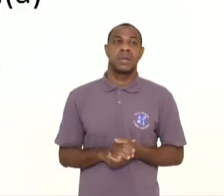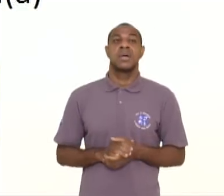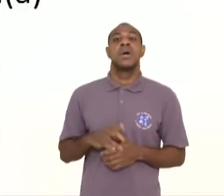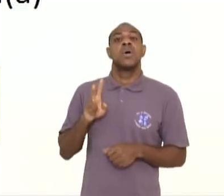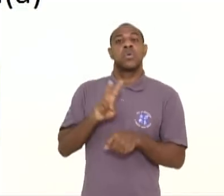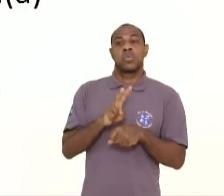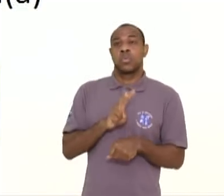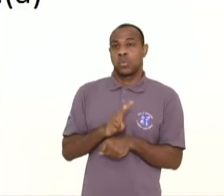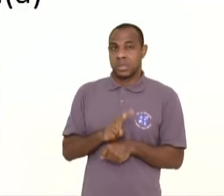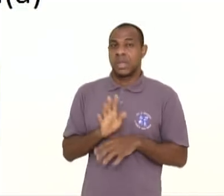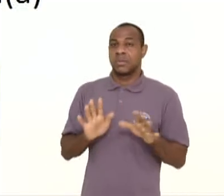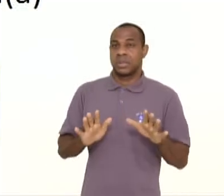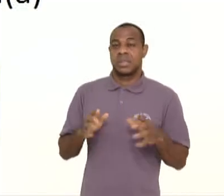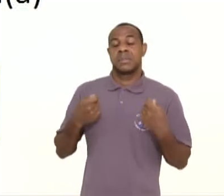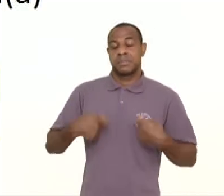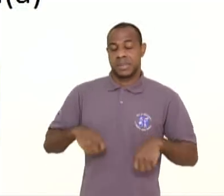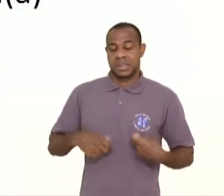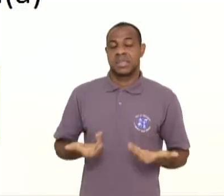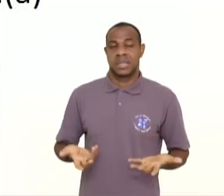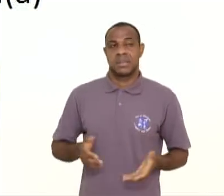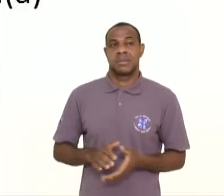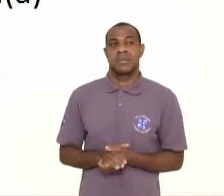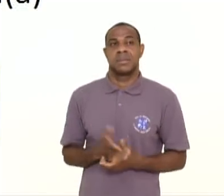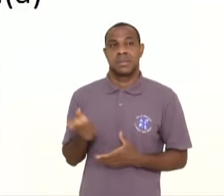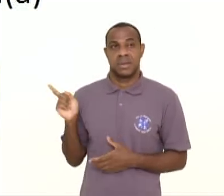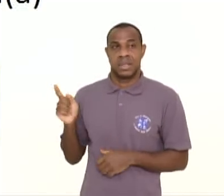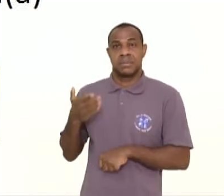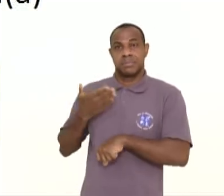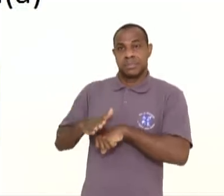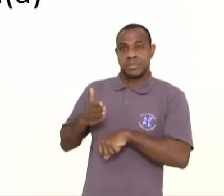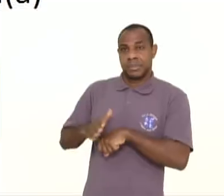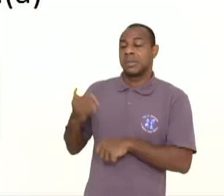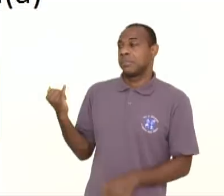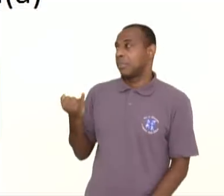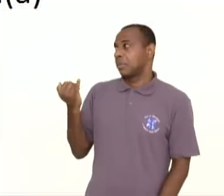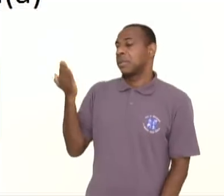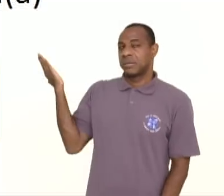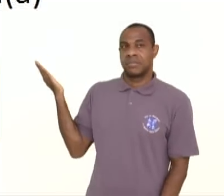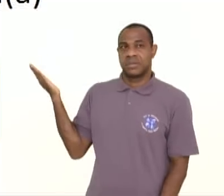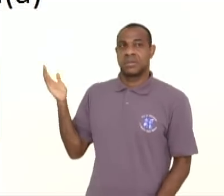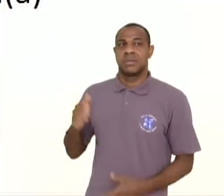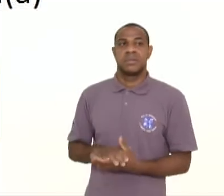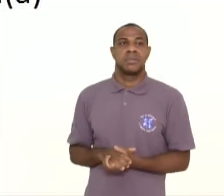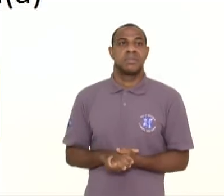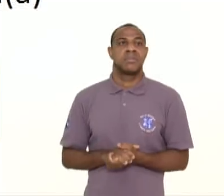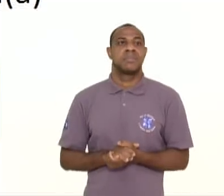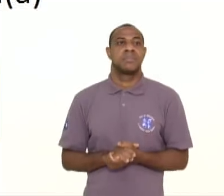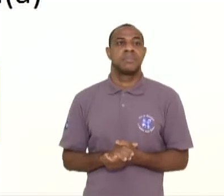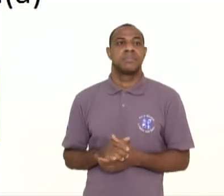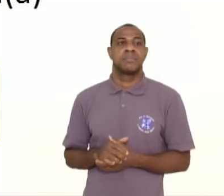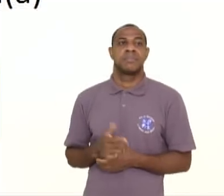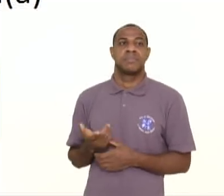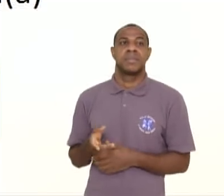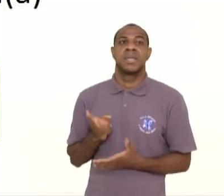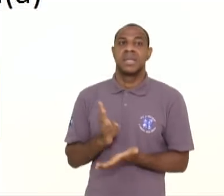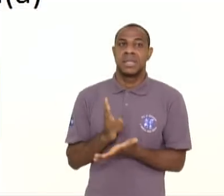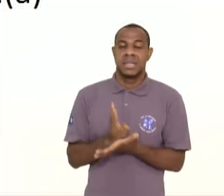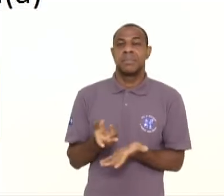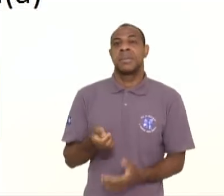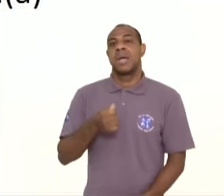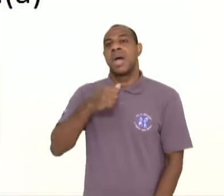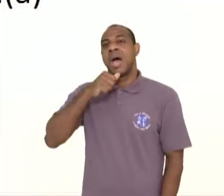tomando sempre os cuidados necessários, né? Então essas atividades são bastante recomendadas para vocês. Então fica a dica aqui para todos, né? Que é manter-se